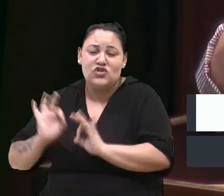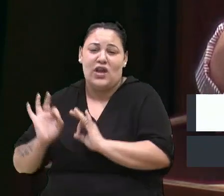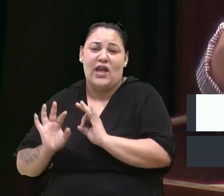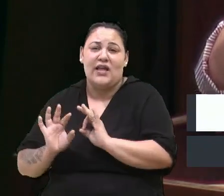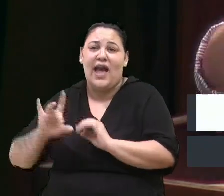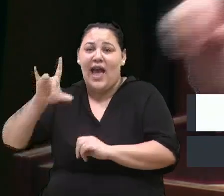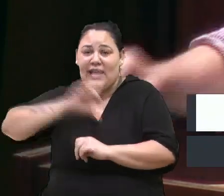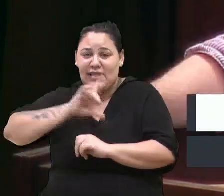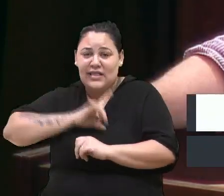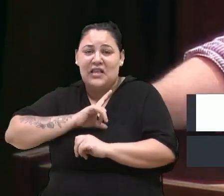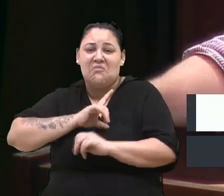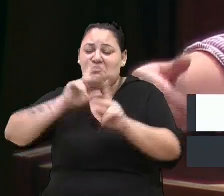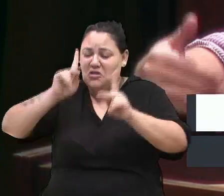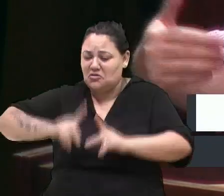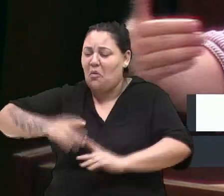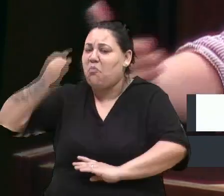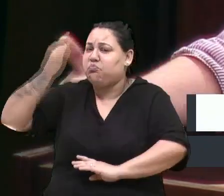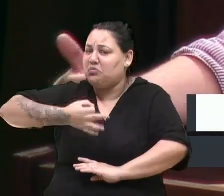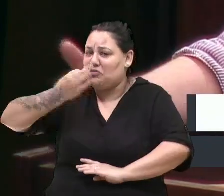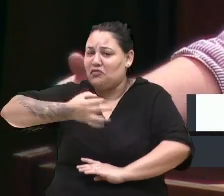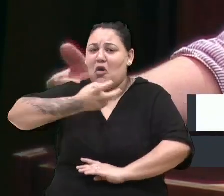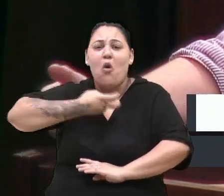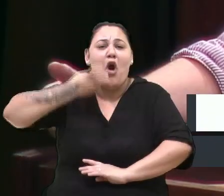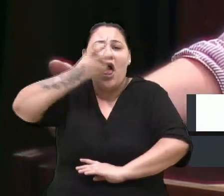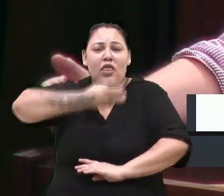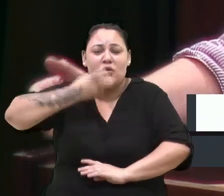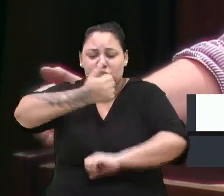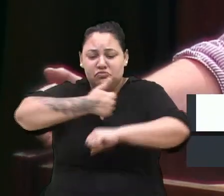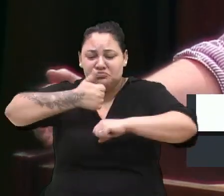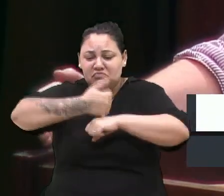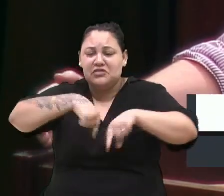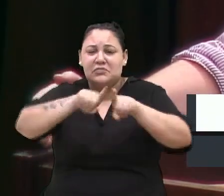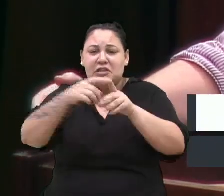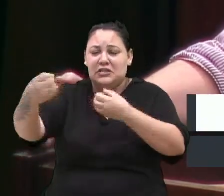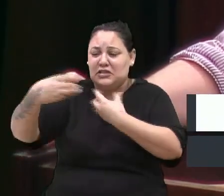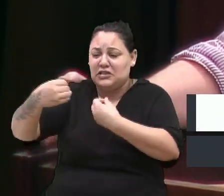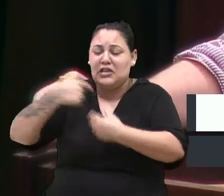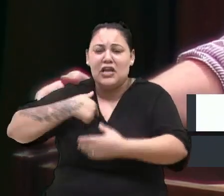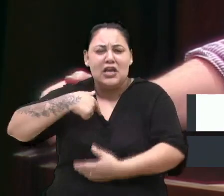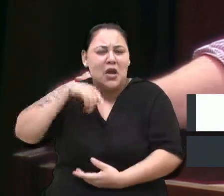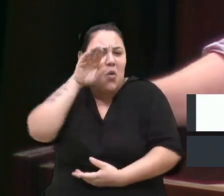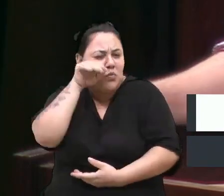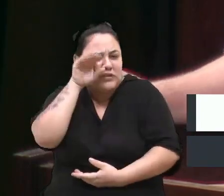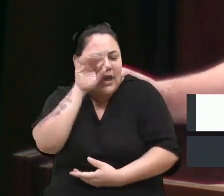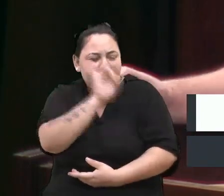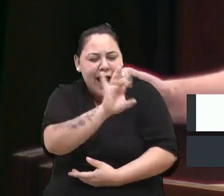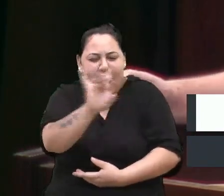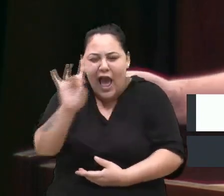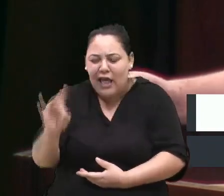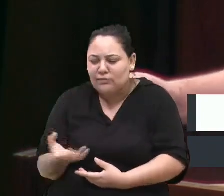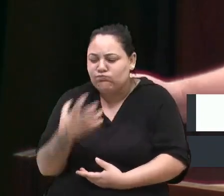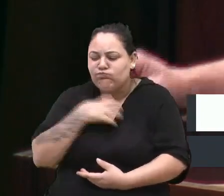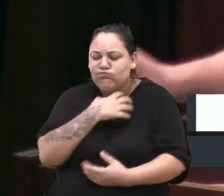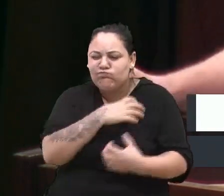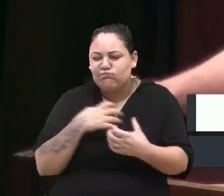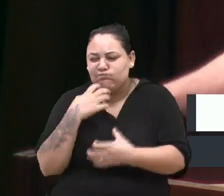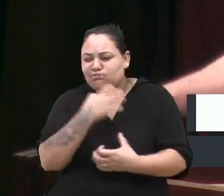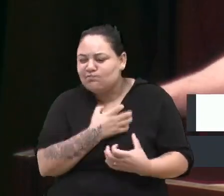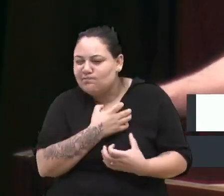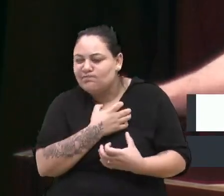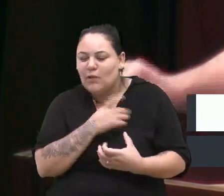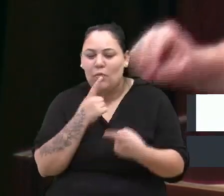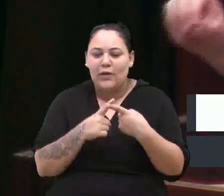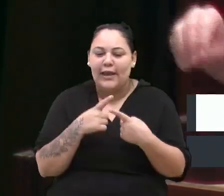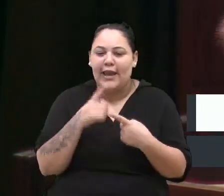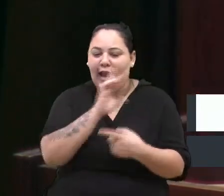excelentes oradores, pessoas que, né, nos ensinam. E eu gosto muito de observar o estilo de cada colega para a gente poder, porque cada um nos